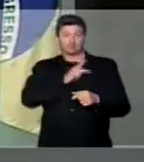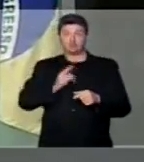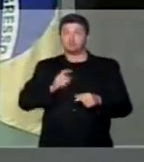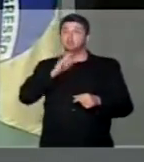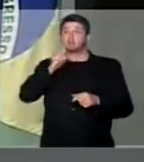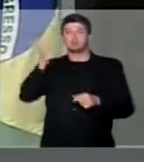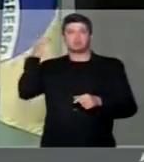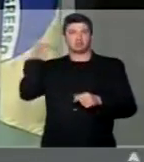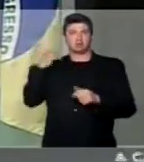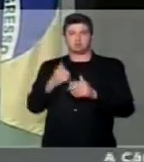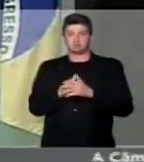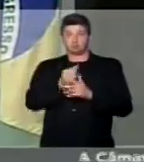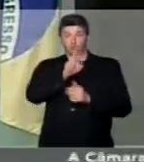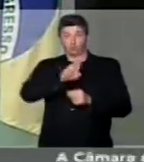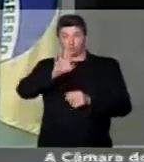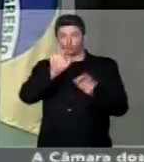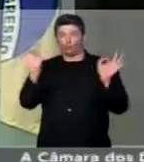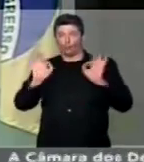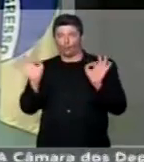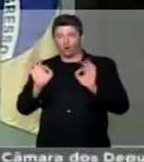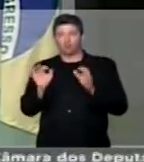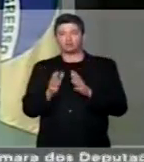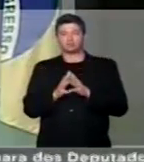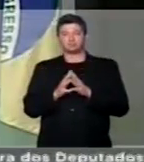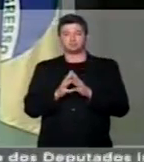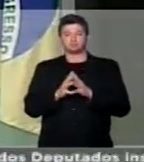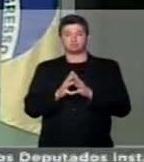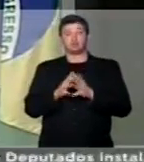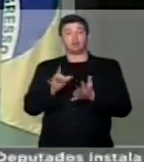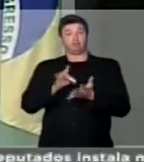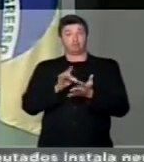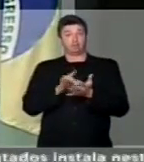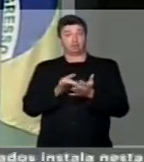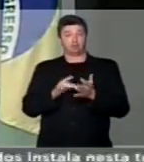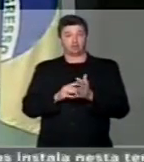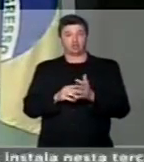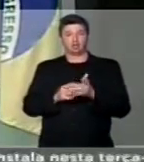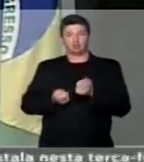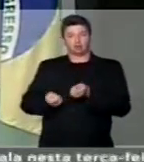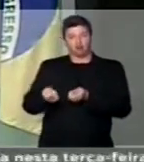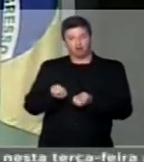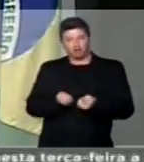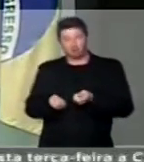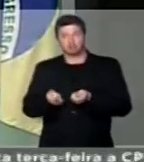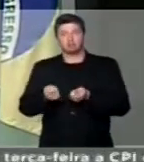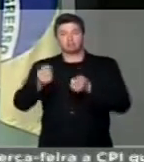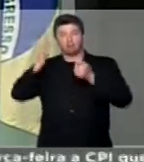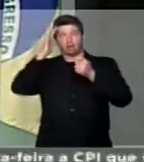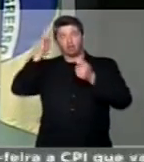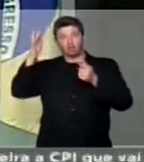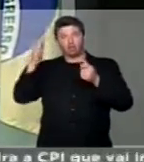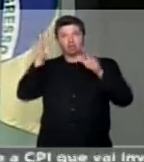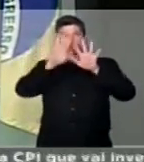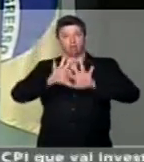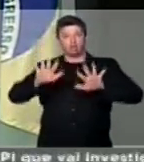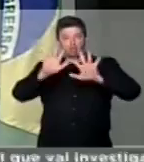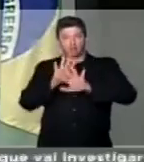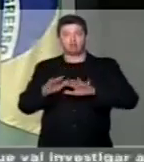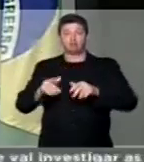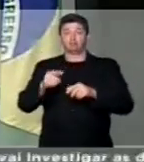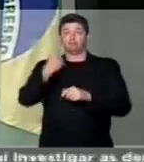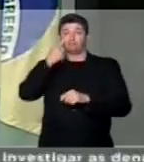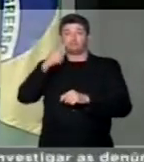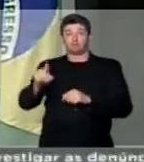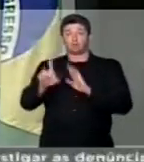presidente anterior utilizou da verdade, do subterfúgio, de iludir, de fraudar